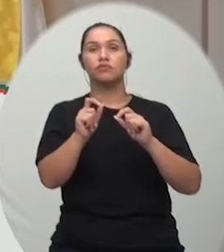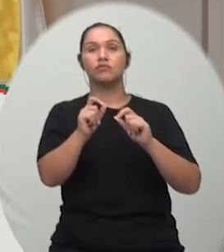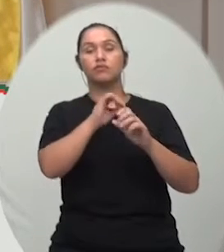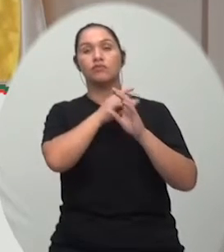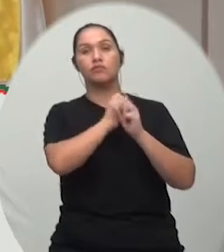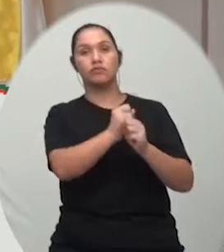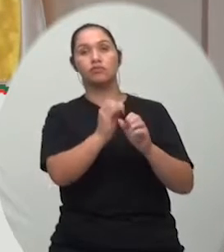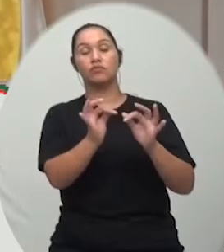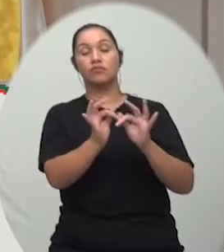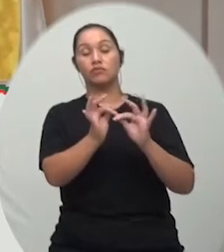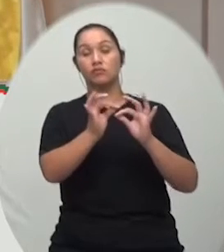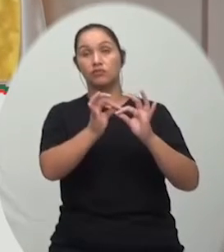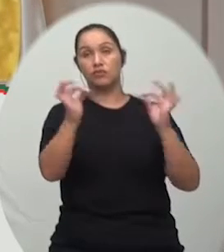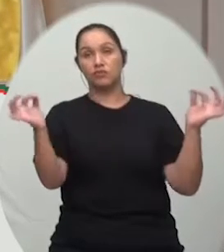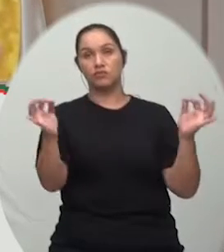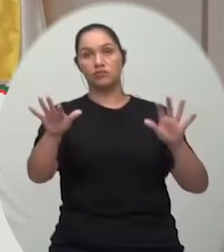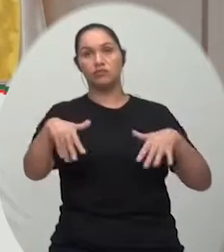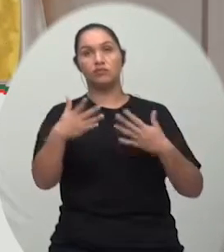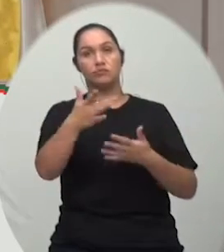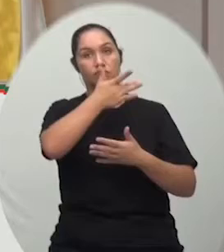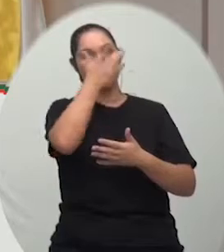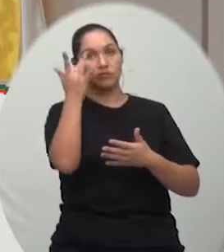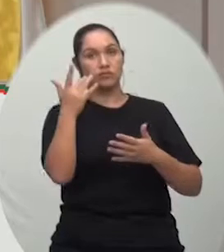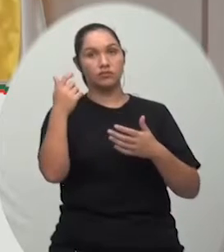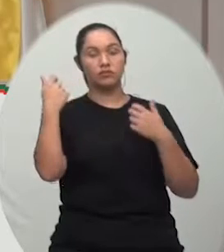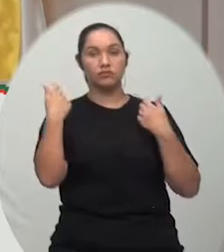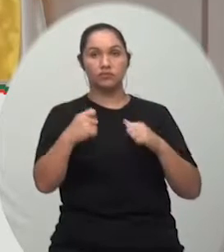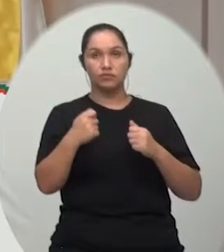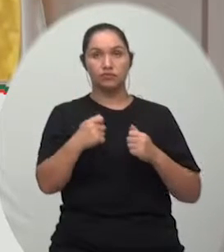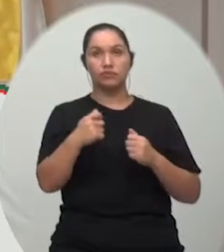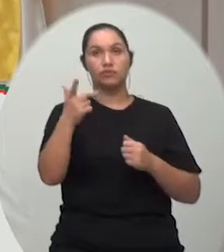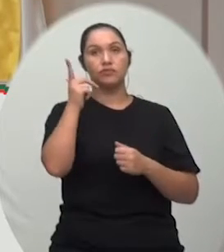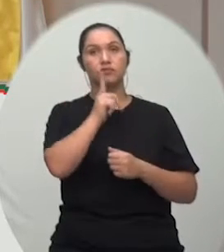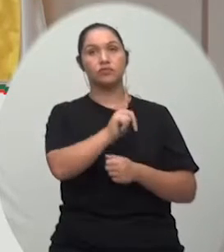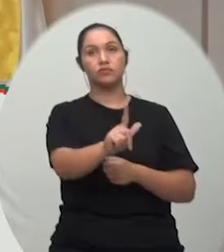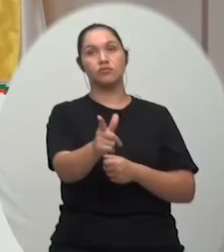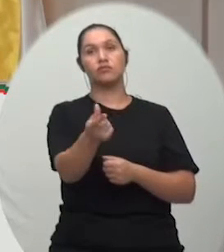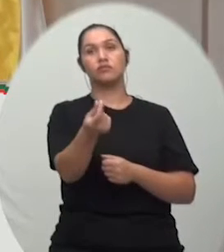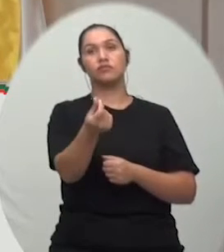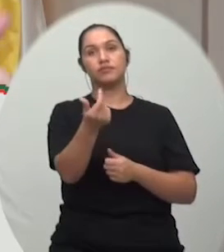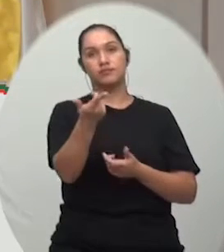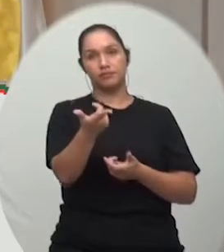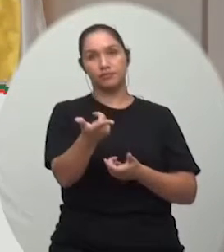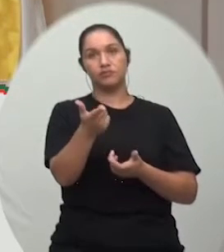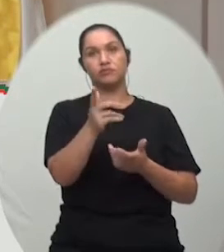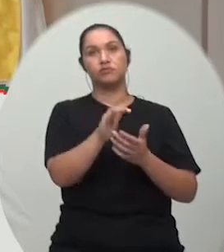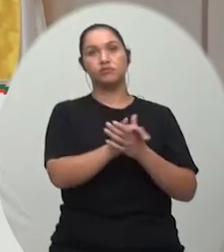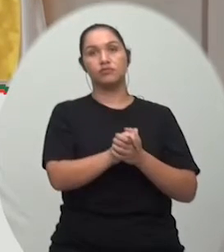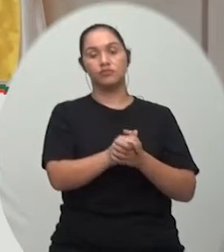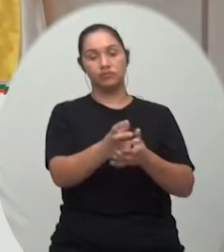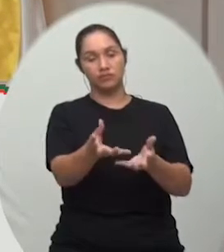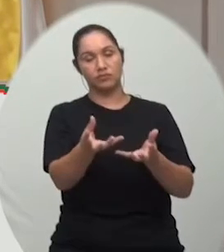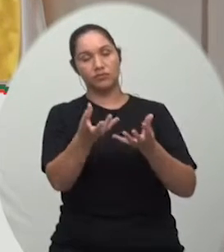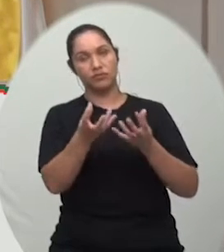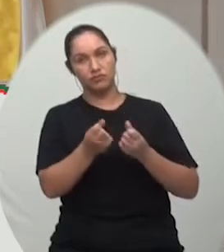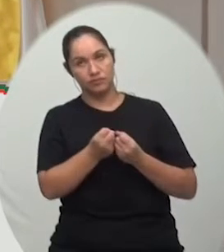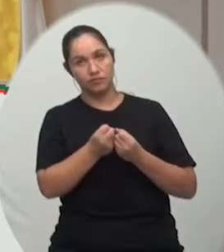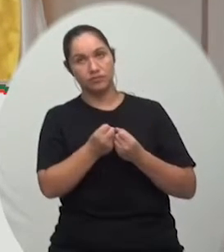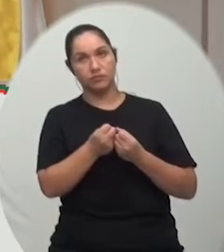para que as famílias que realmente precisam, que realmente necessitam, possam se enquadrar e possam